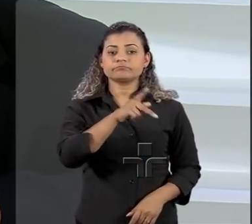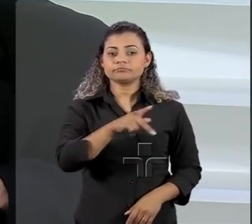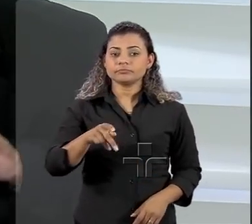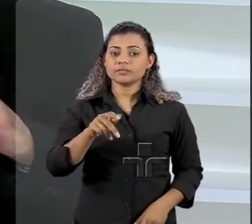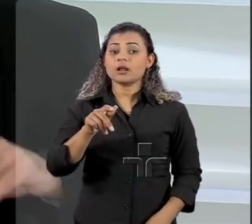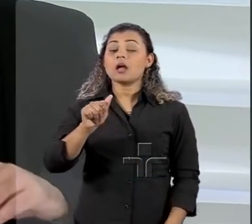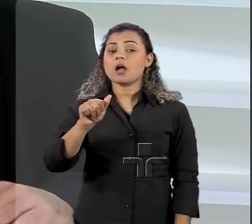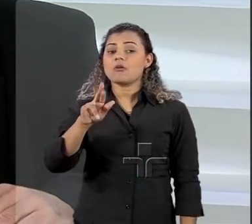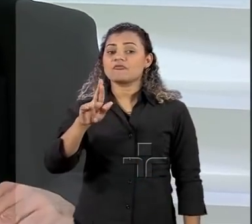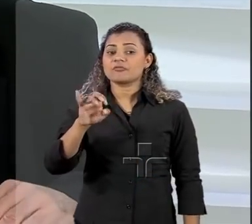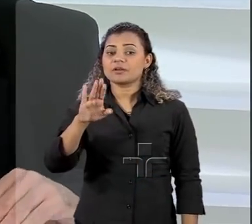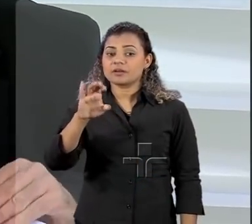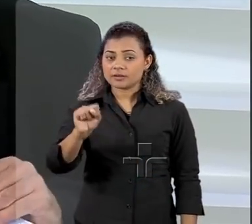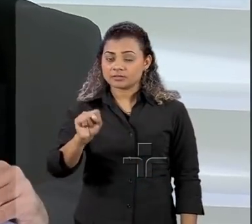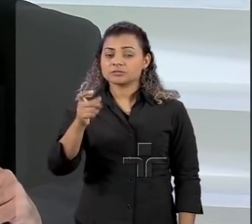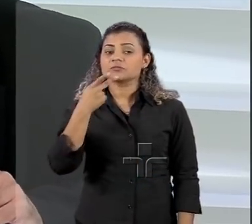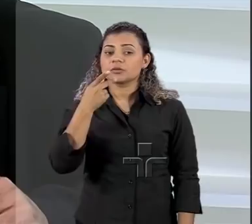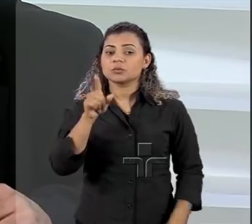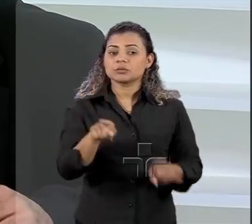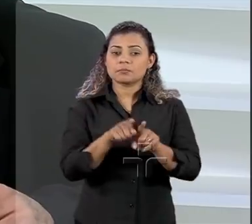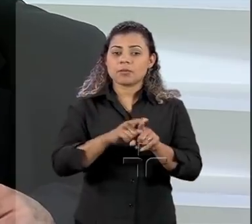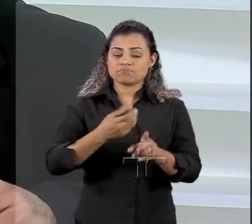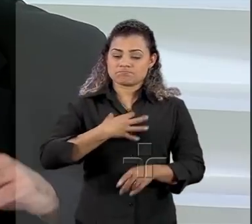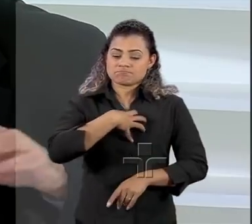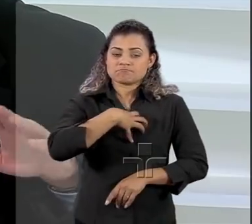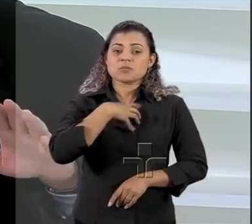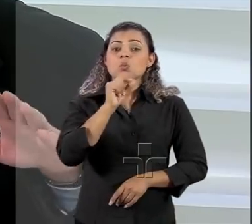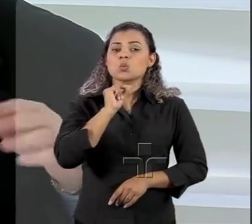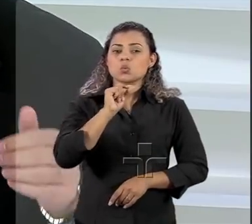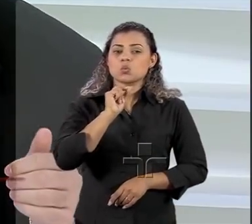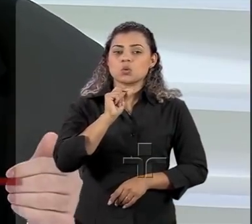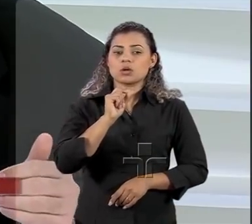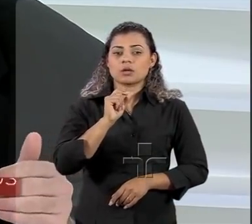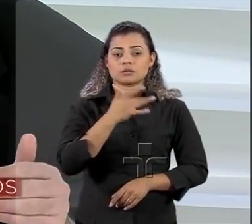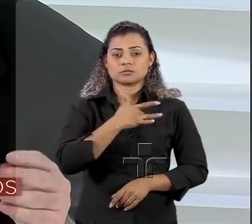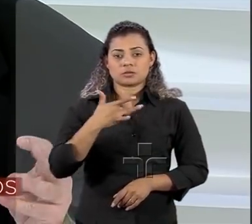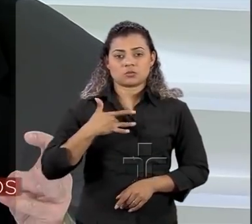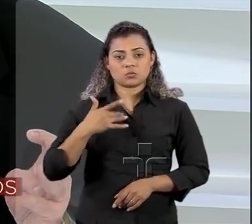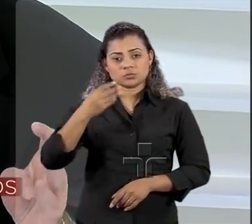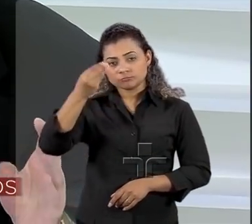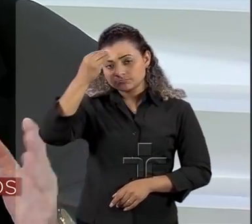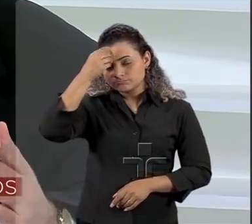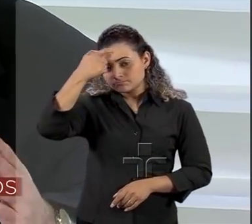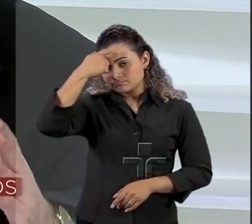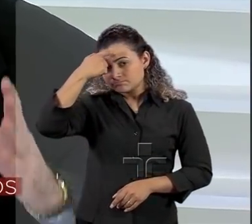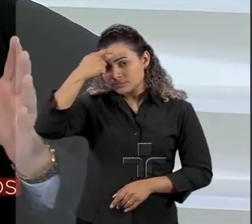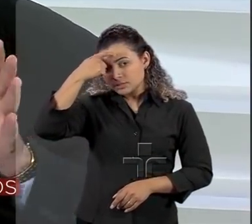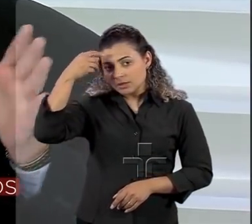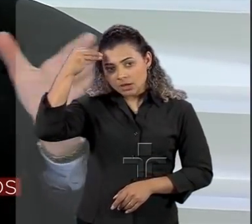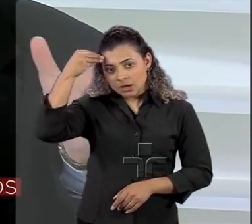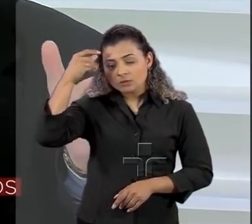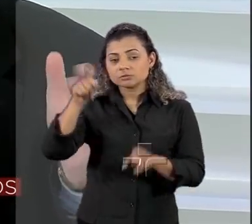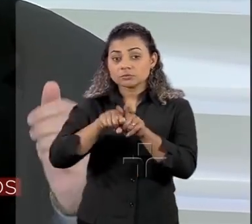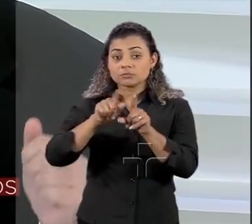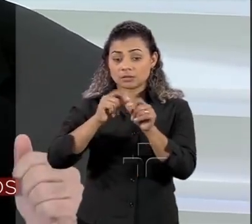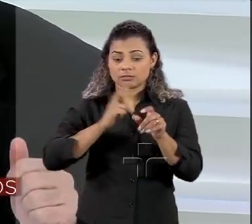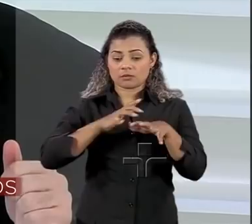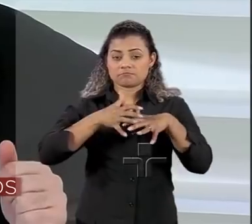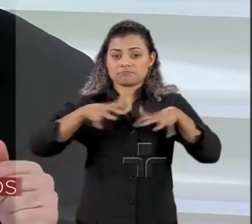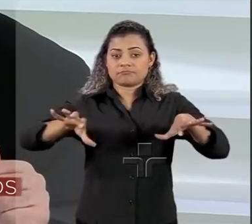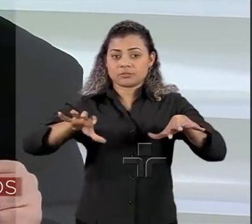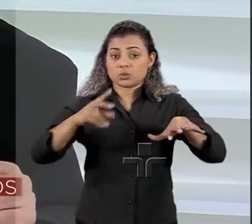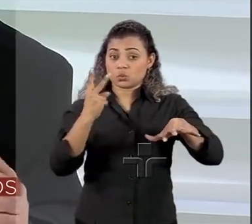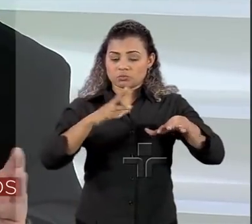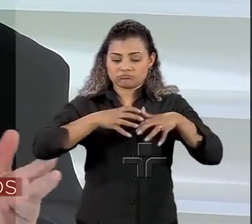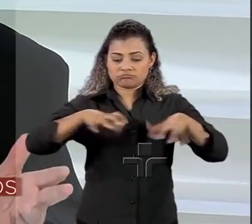muito sensível à questão da saúde mental. Nós temos que ver que a Política Nacional de Saúde Mental, ela se divide em dois grandes ramos,